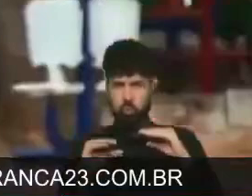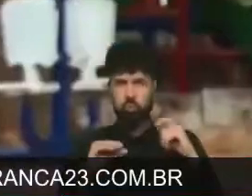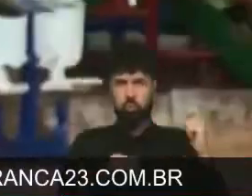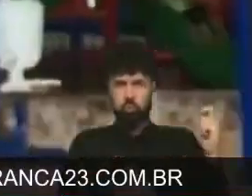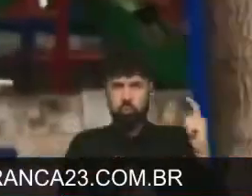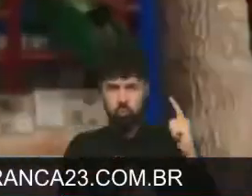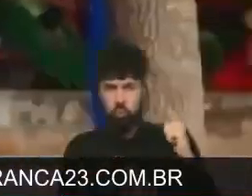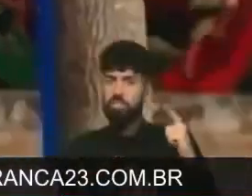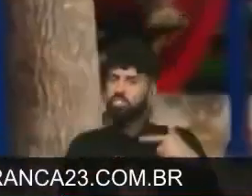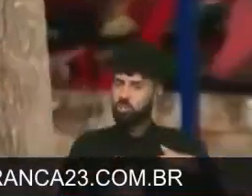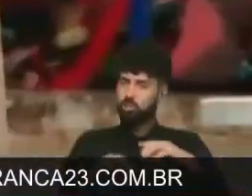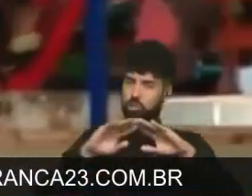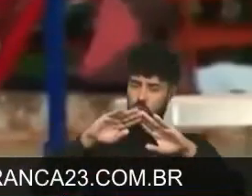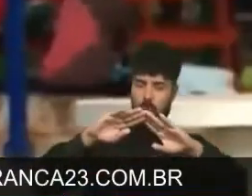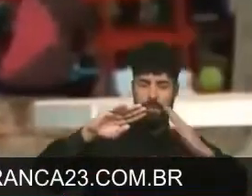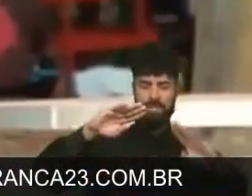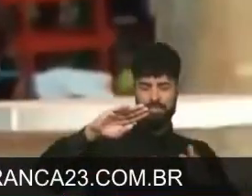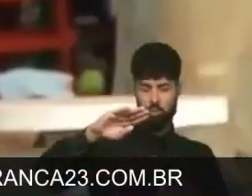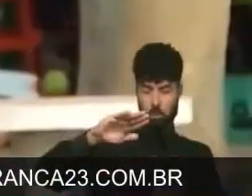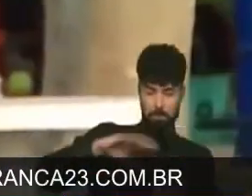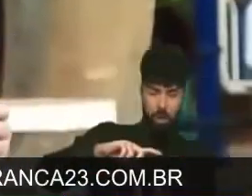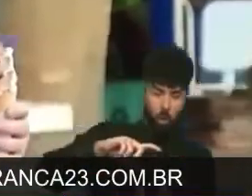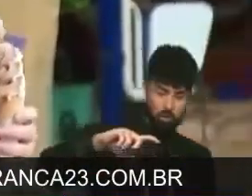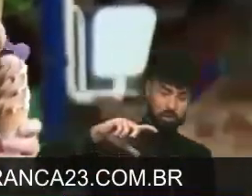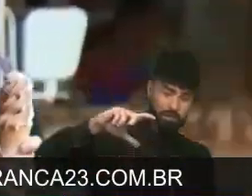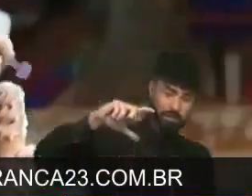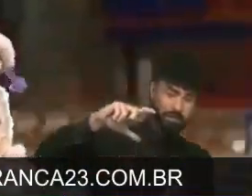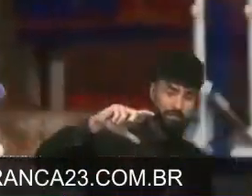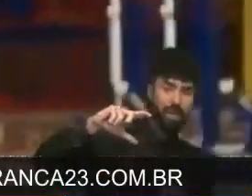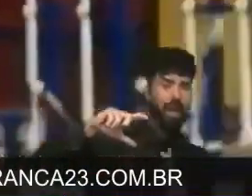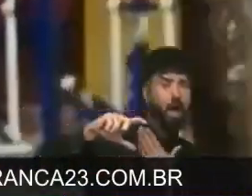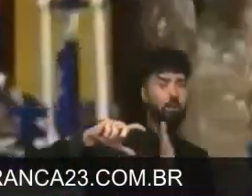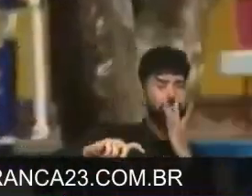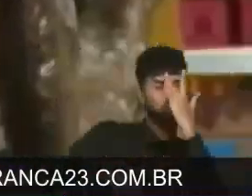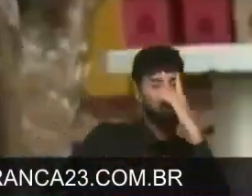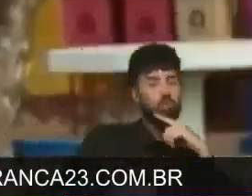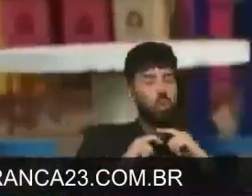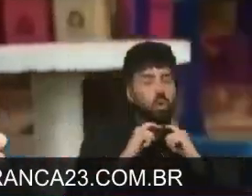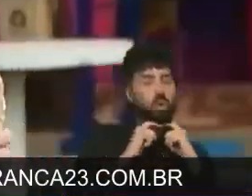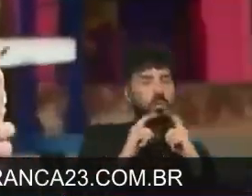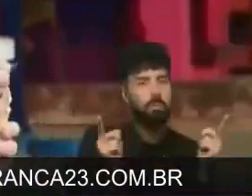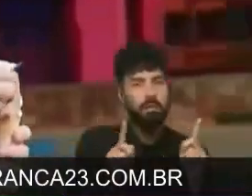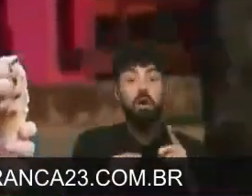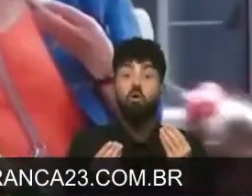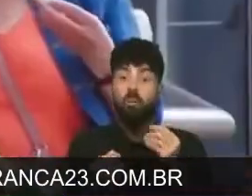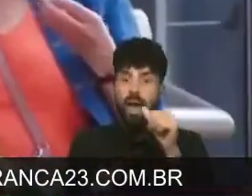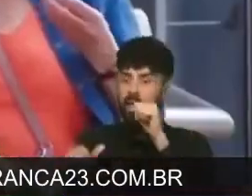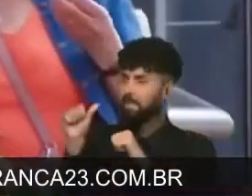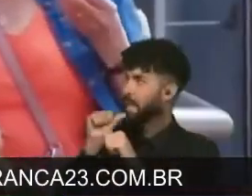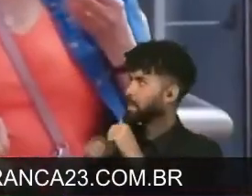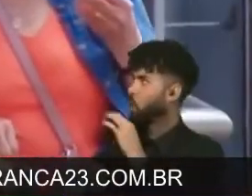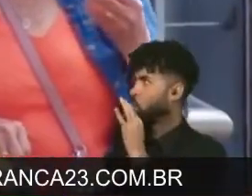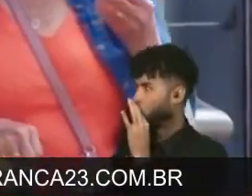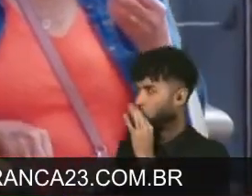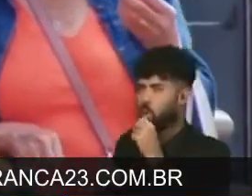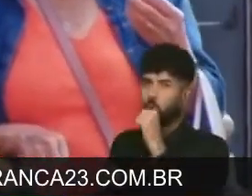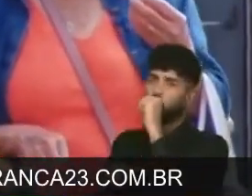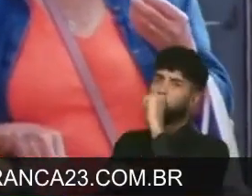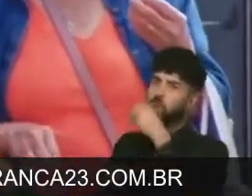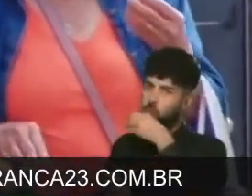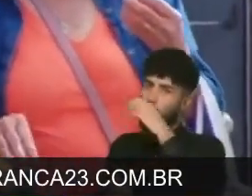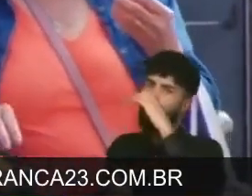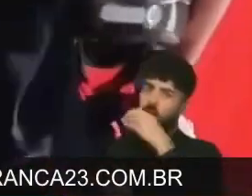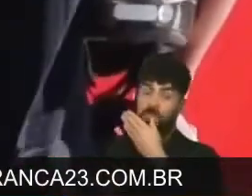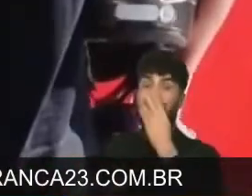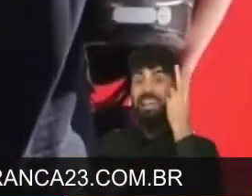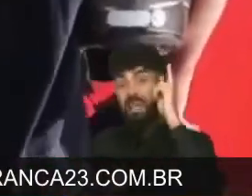país. E tem quem já não aguente mais. Aí, o jeito é se hidratar e lembrar do protetor solar